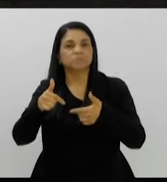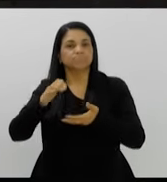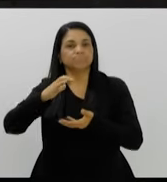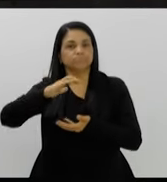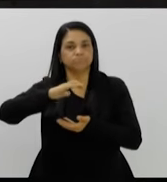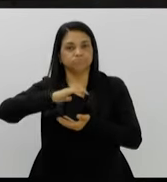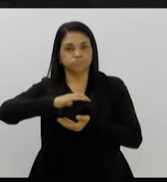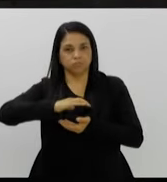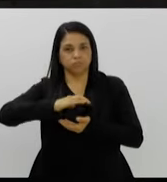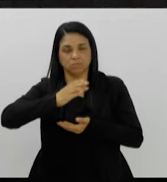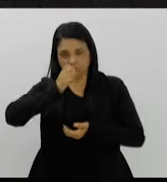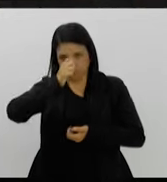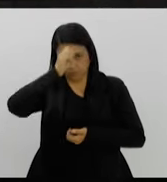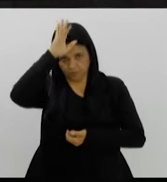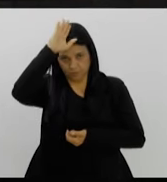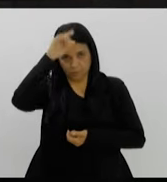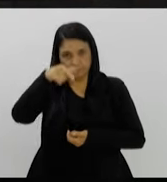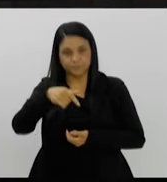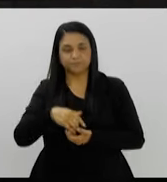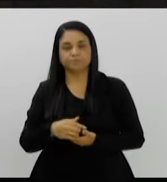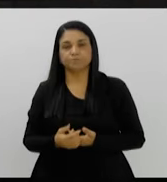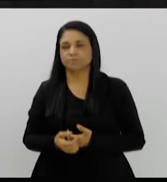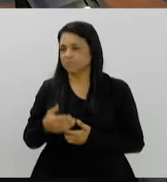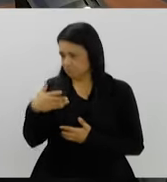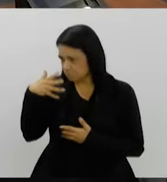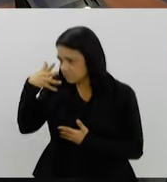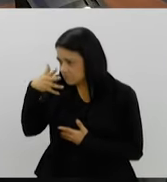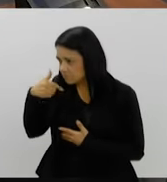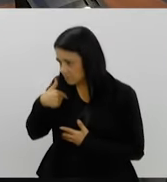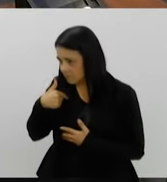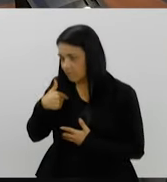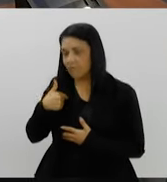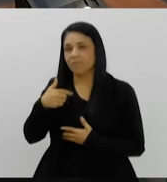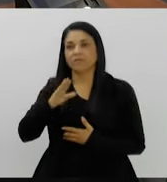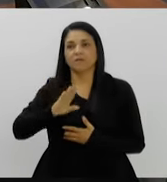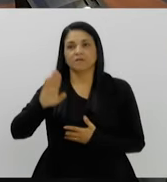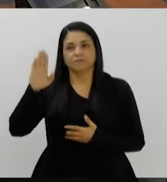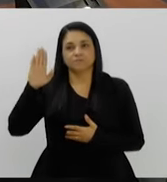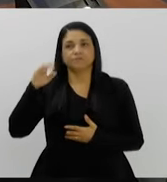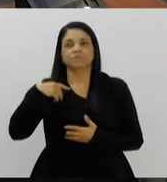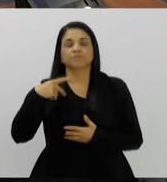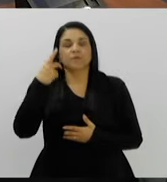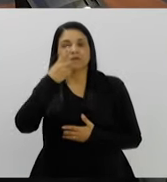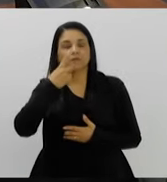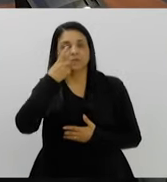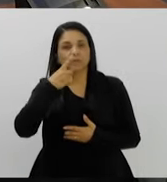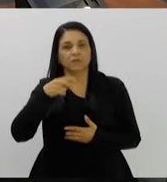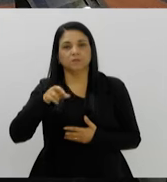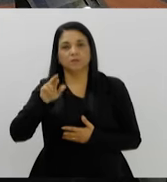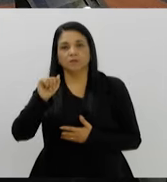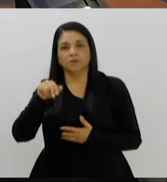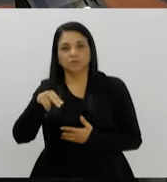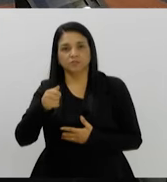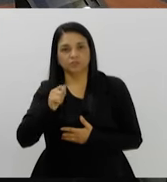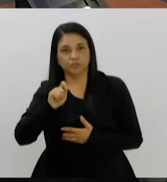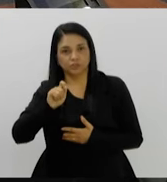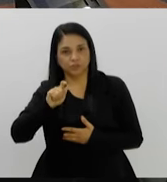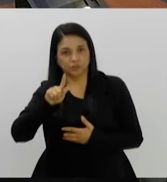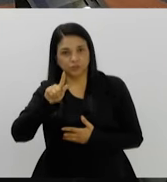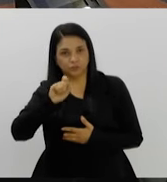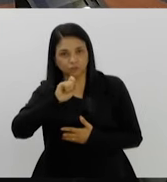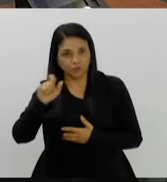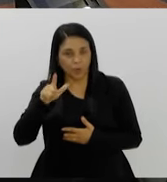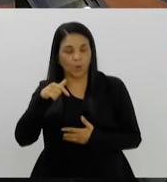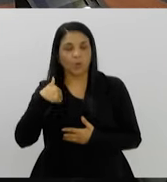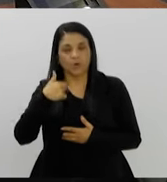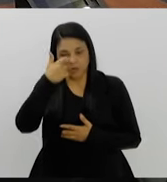parte Deputado Deputado Thiago Rangel demais deputados presente eu presente aqui nesse